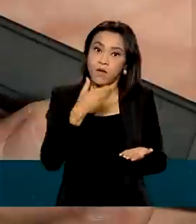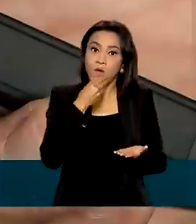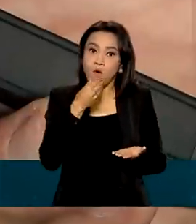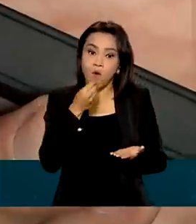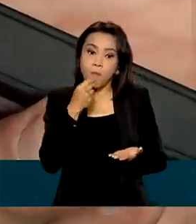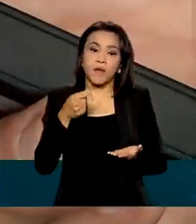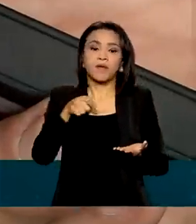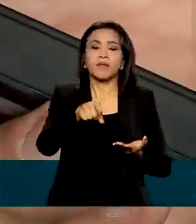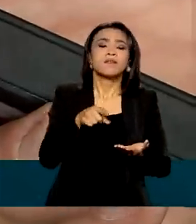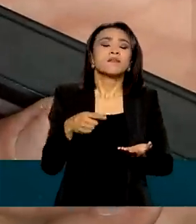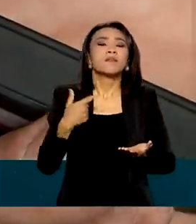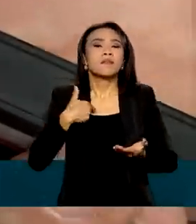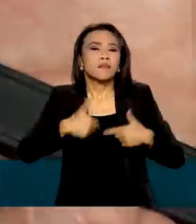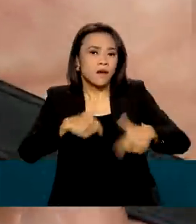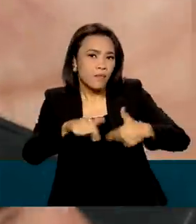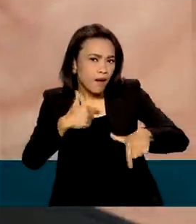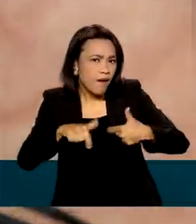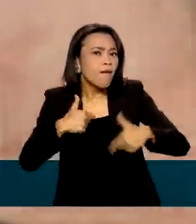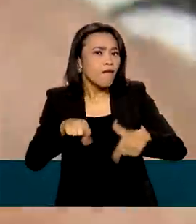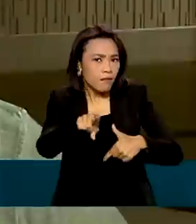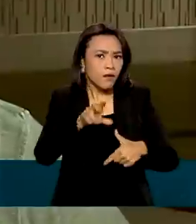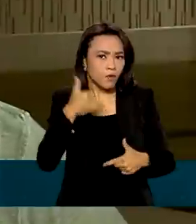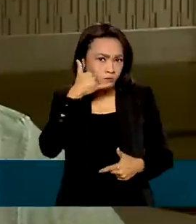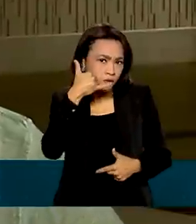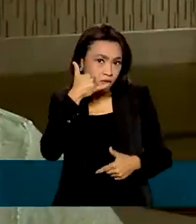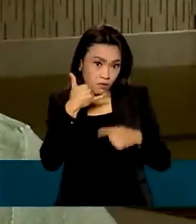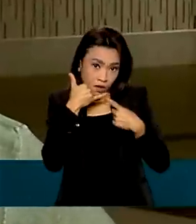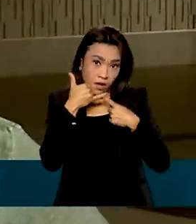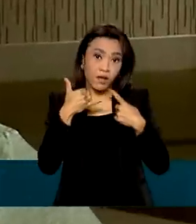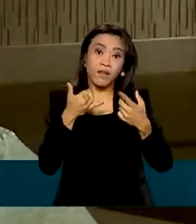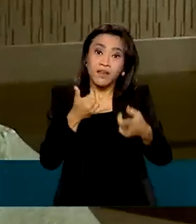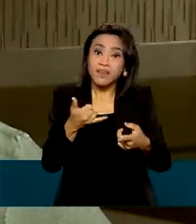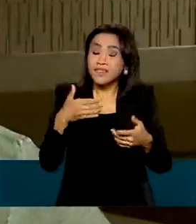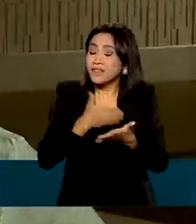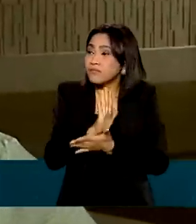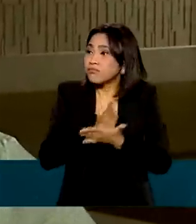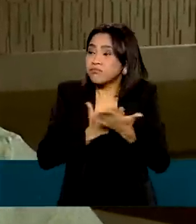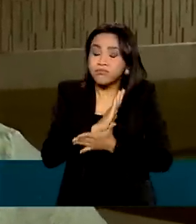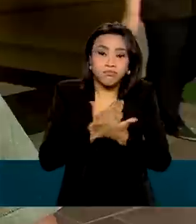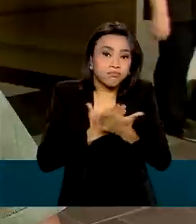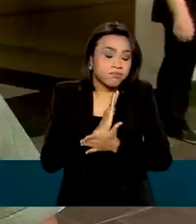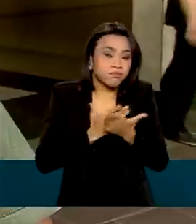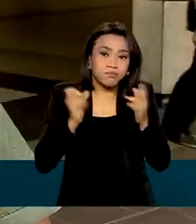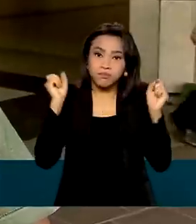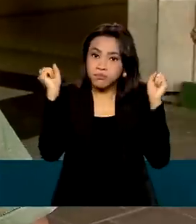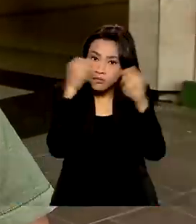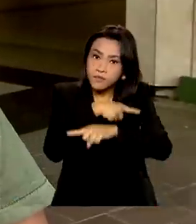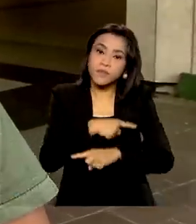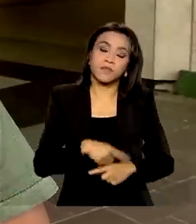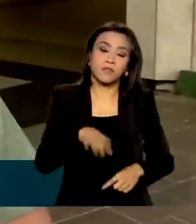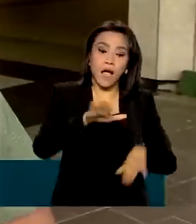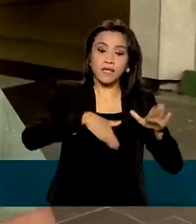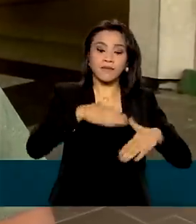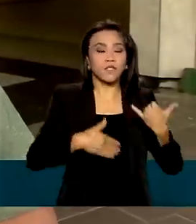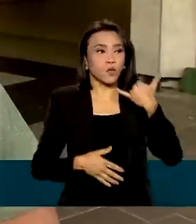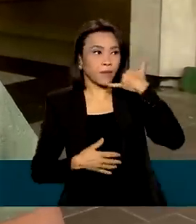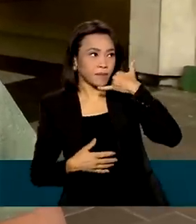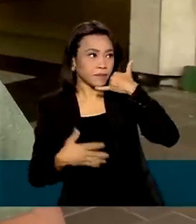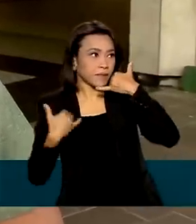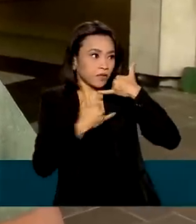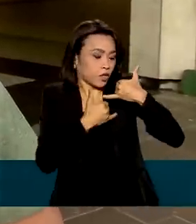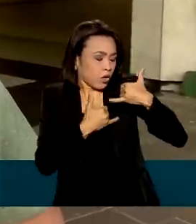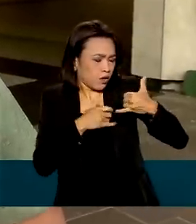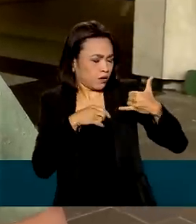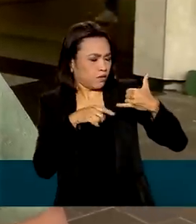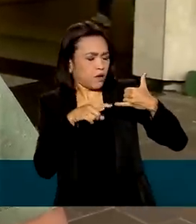o telefone, que é instrumento de trabalho, tem se tornado um transtorno. Às vezes eu estou com um cliente e o telefone toca, você pensa